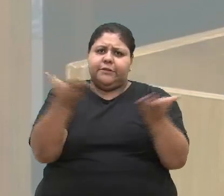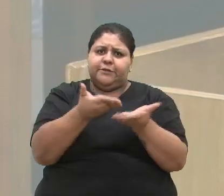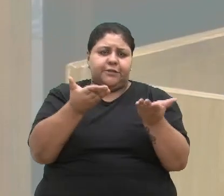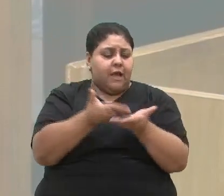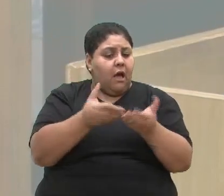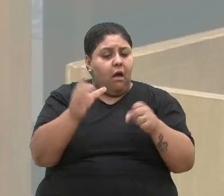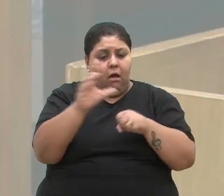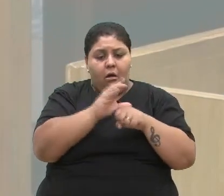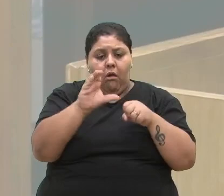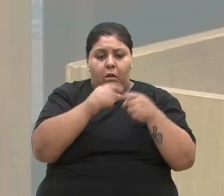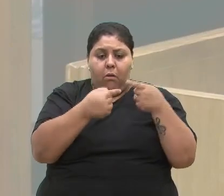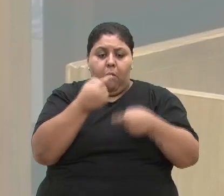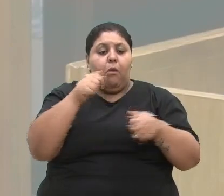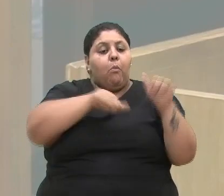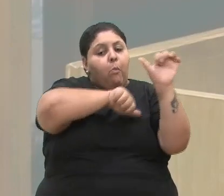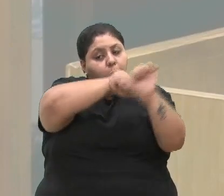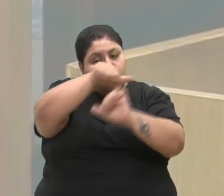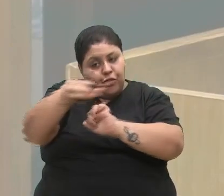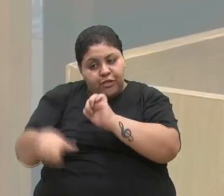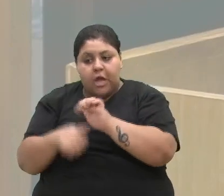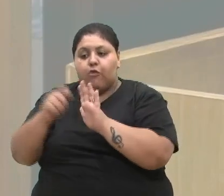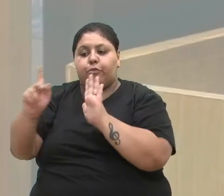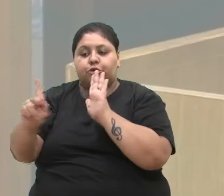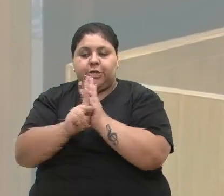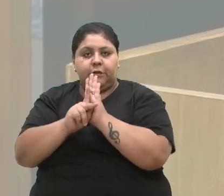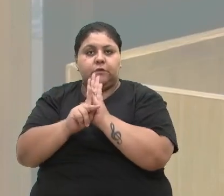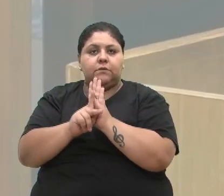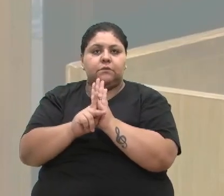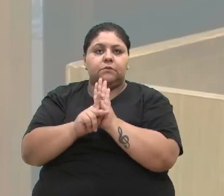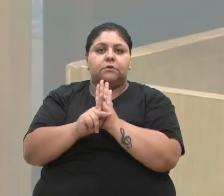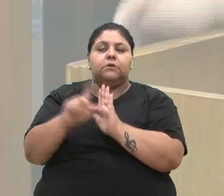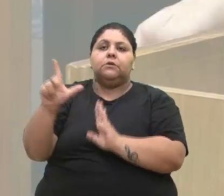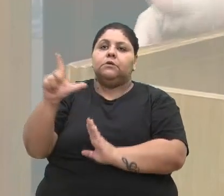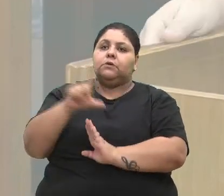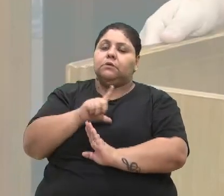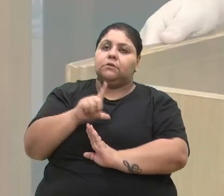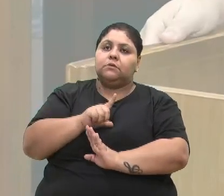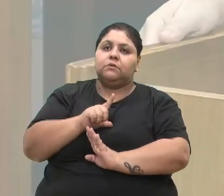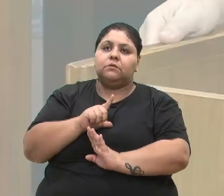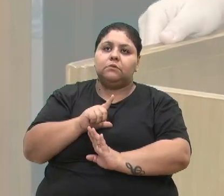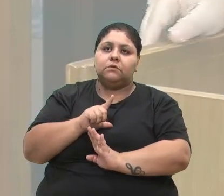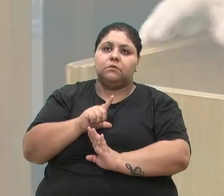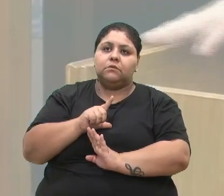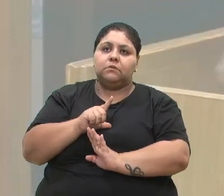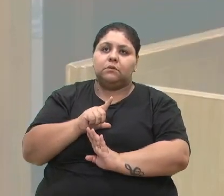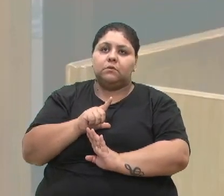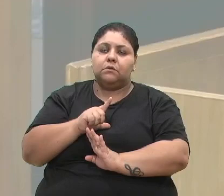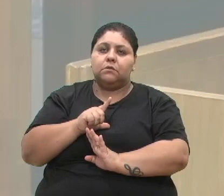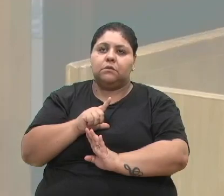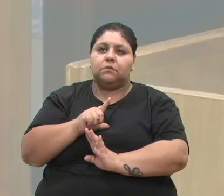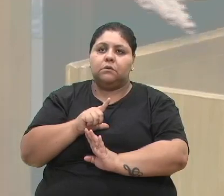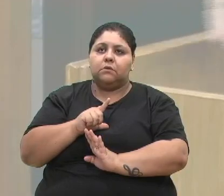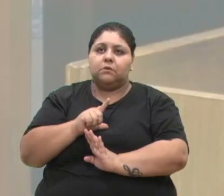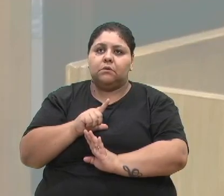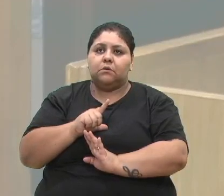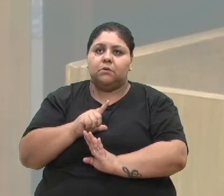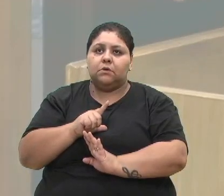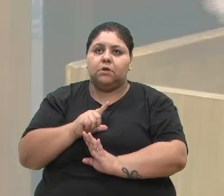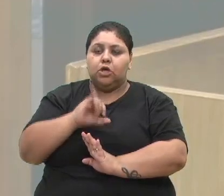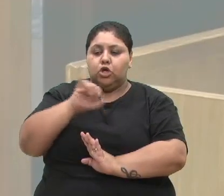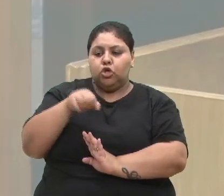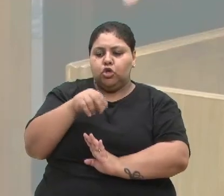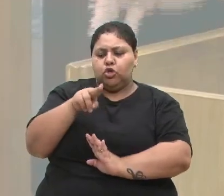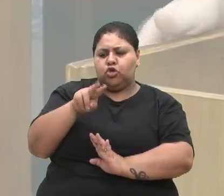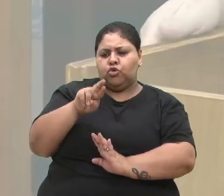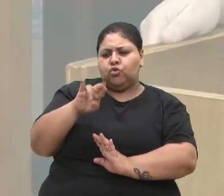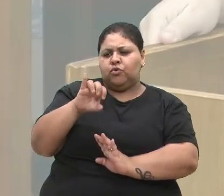inconstitucionalidade, mudei novamente o projeto, tenho jurisprudência de outras cidades que já